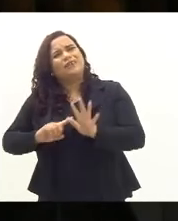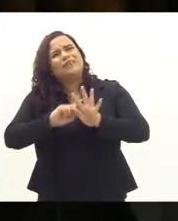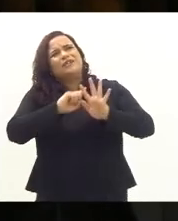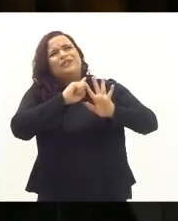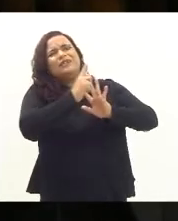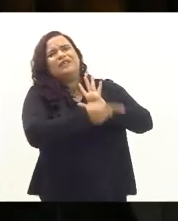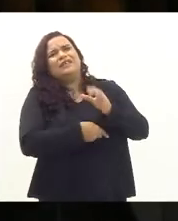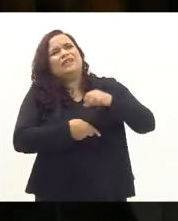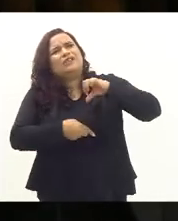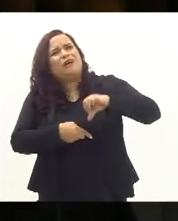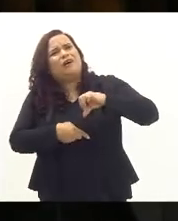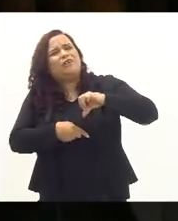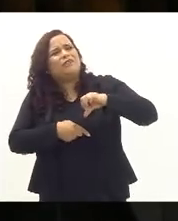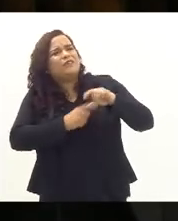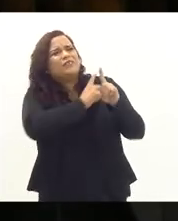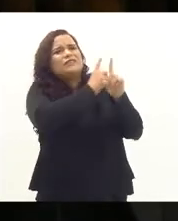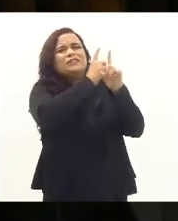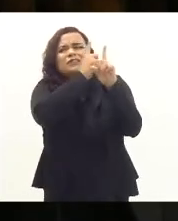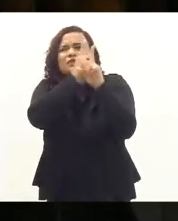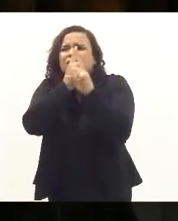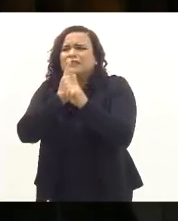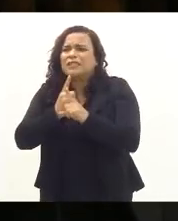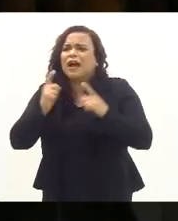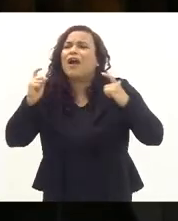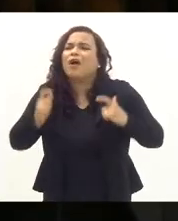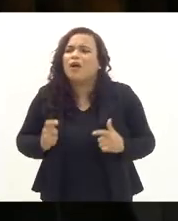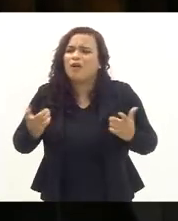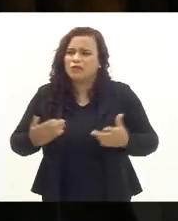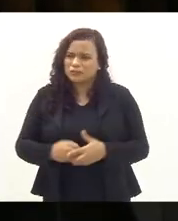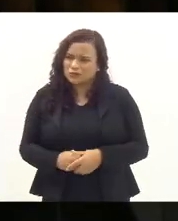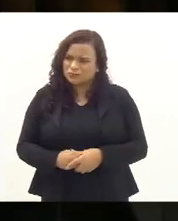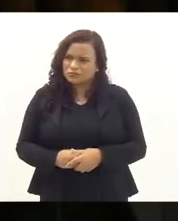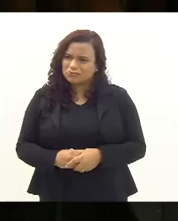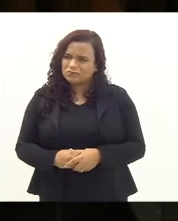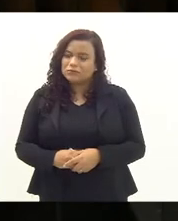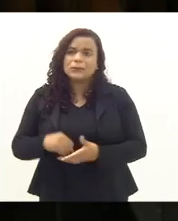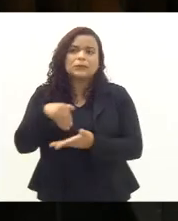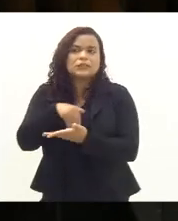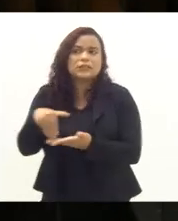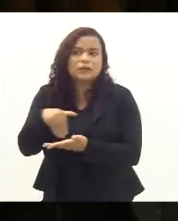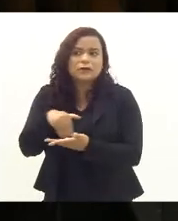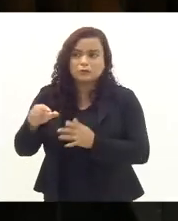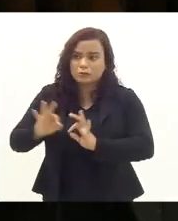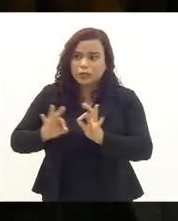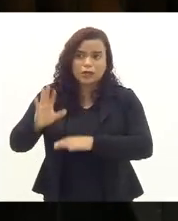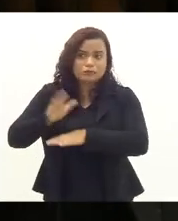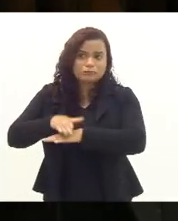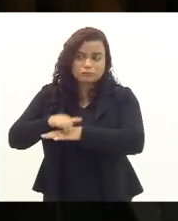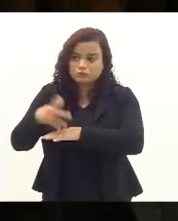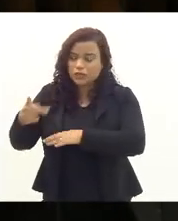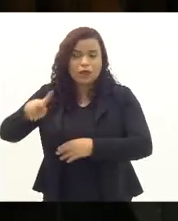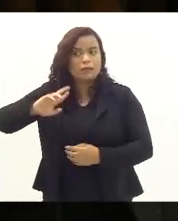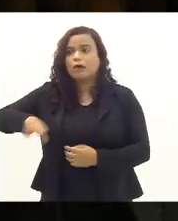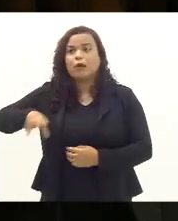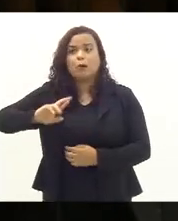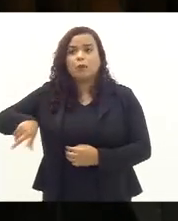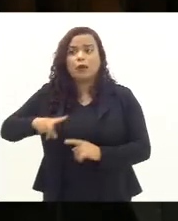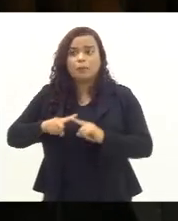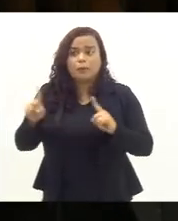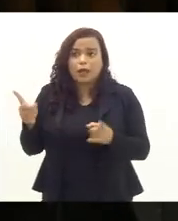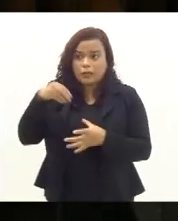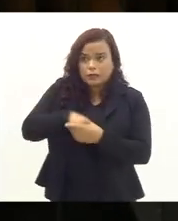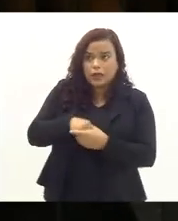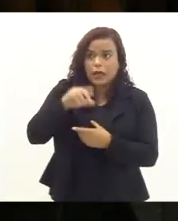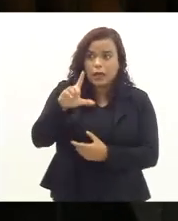eixos já que isso não é construção da secretaria de planejamento mas tá lá né